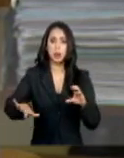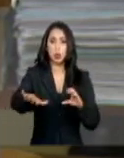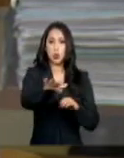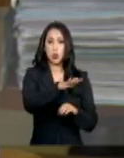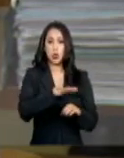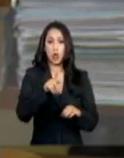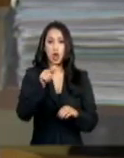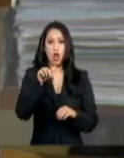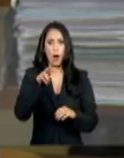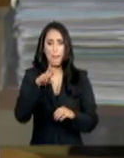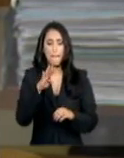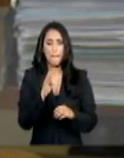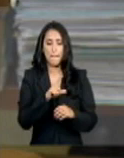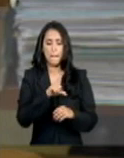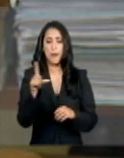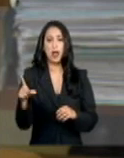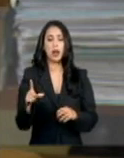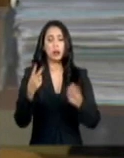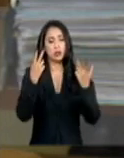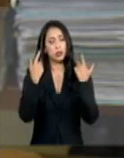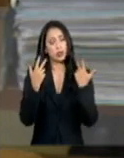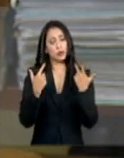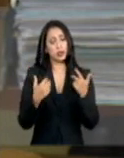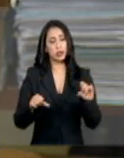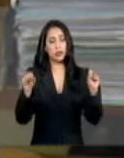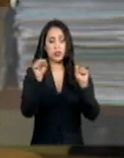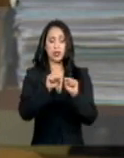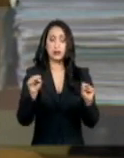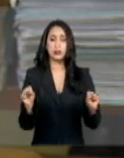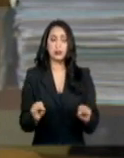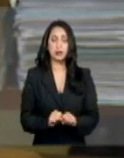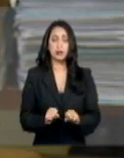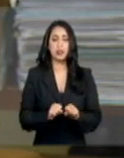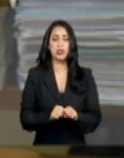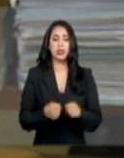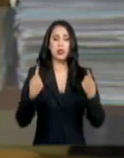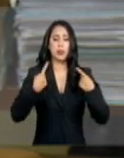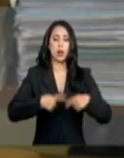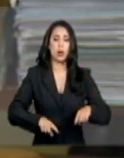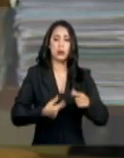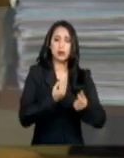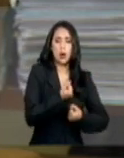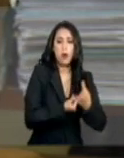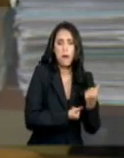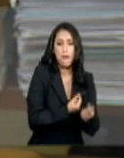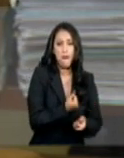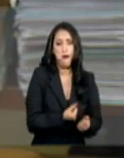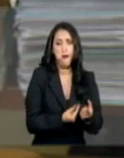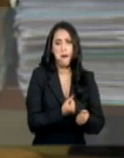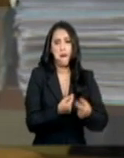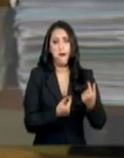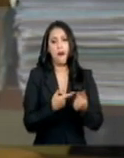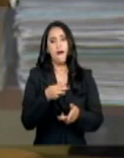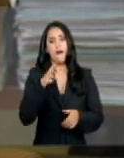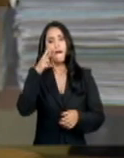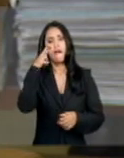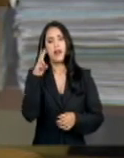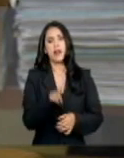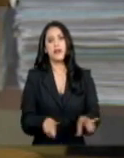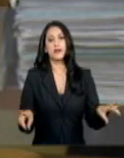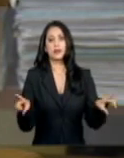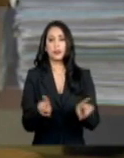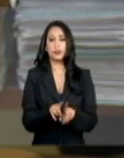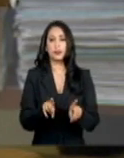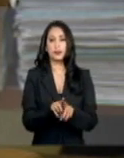estrutura de normatividade que compõem o sistema anti lavagem de dinheiro fala inclusive da atuação do conselho